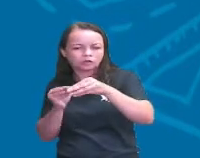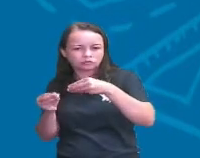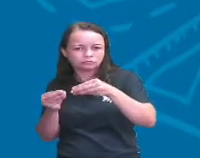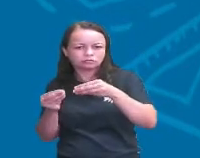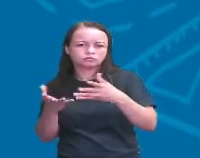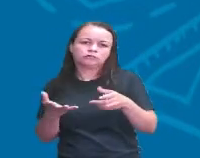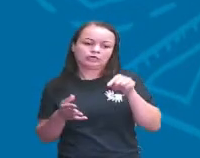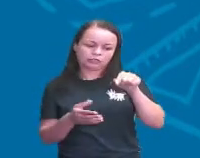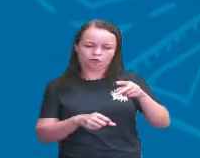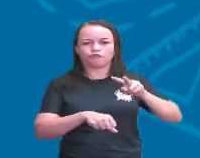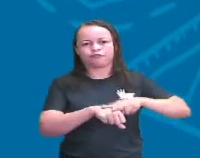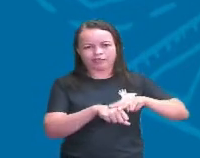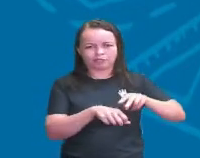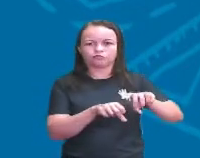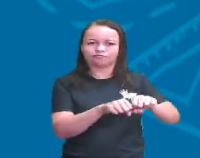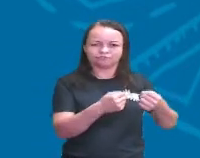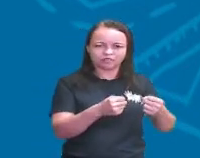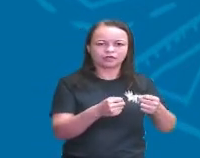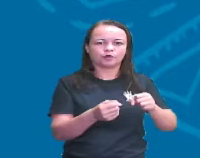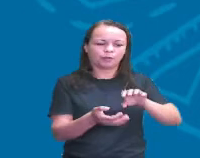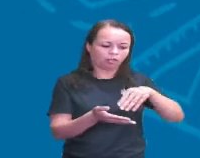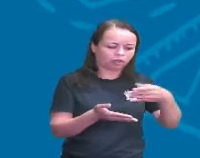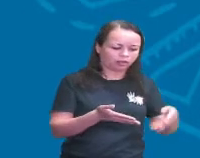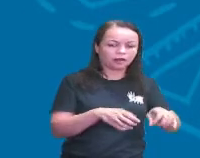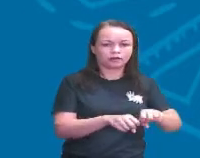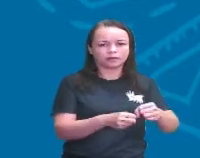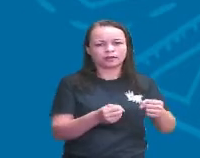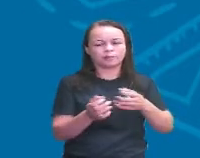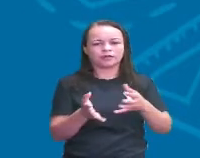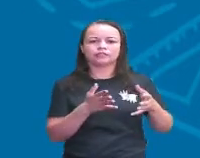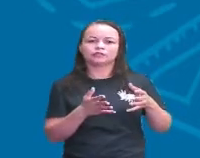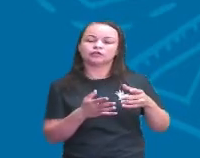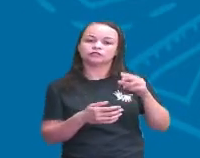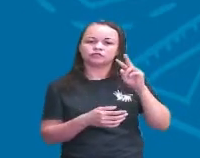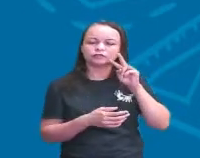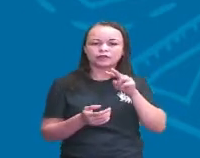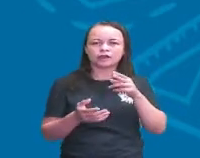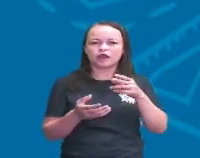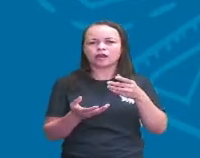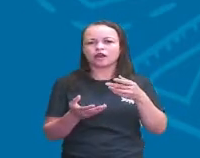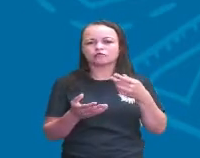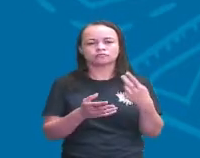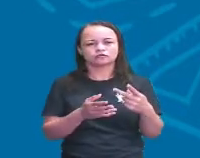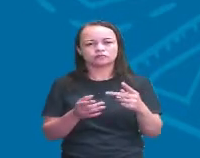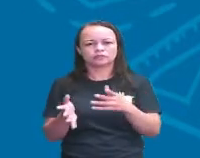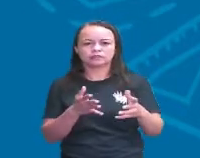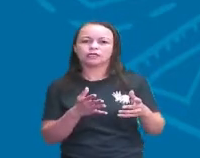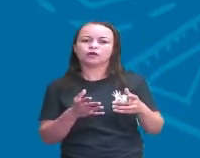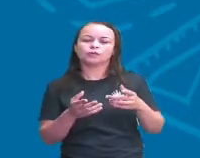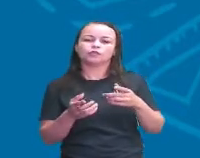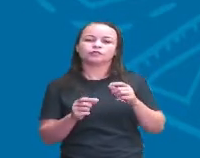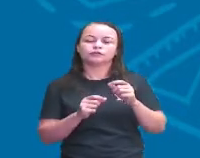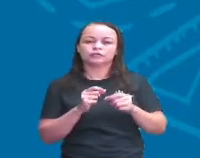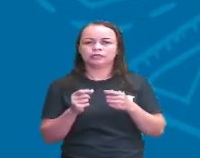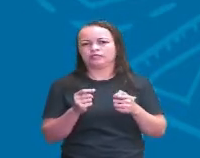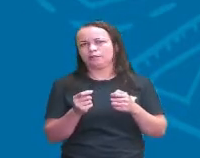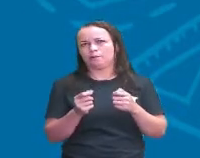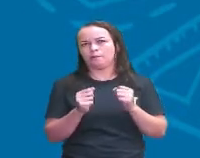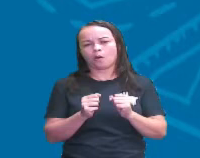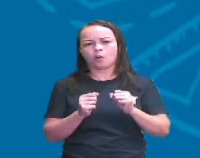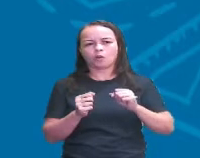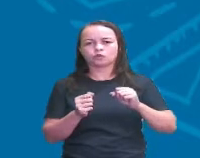um material adequado para aquela função desejada. E aquela função, como eu posso dizer, eu